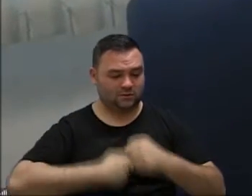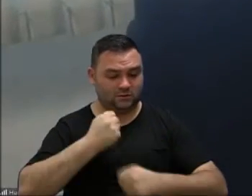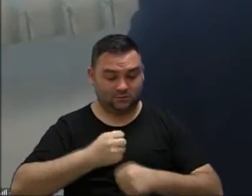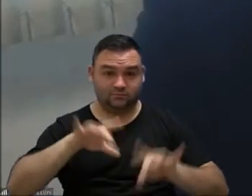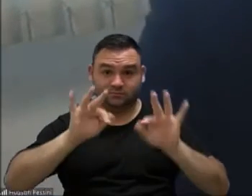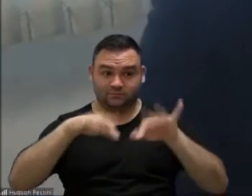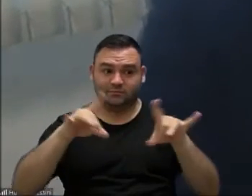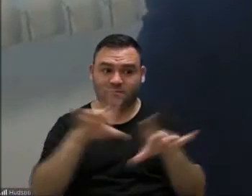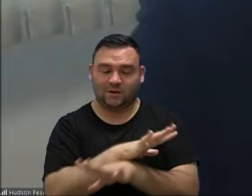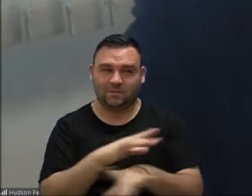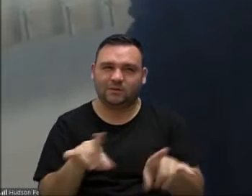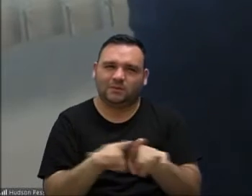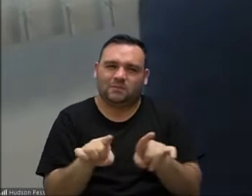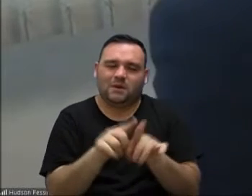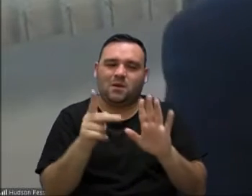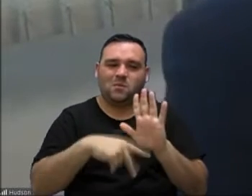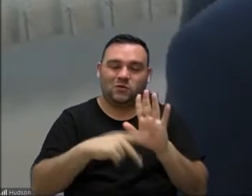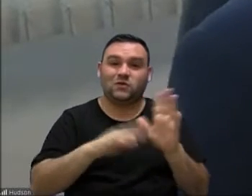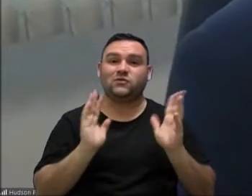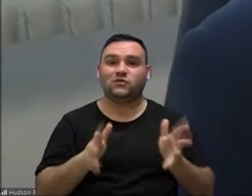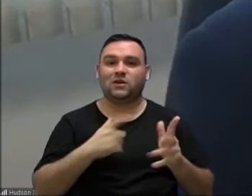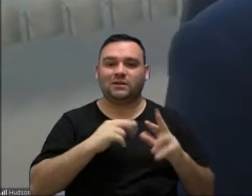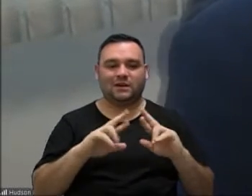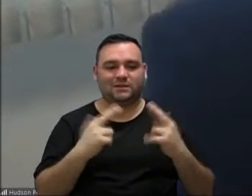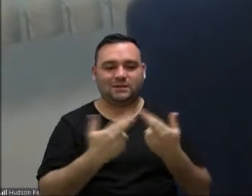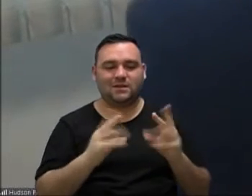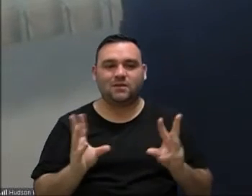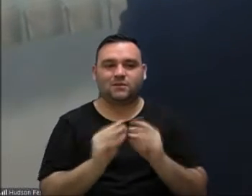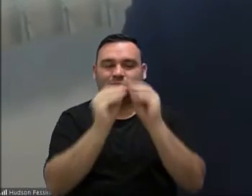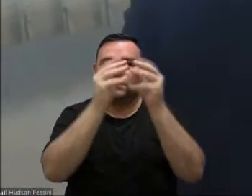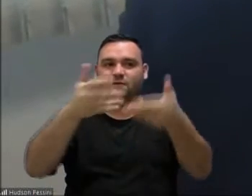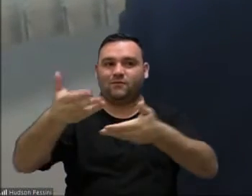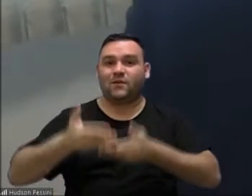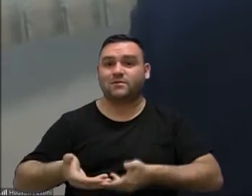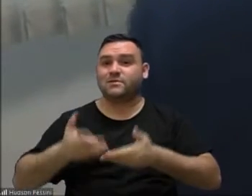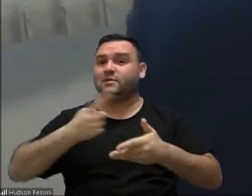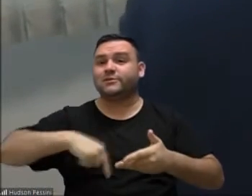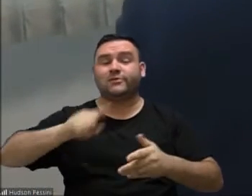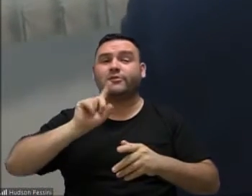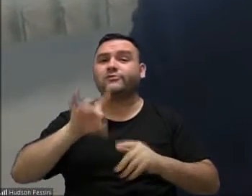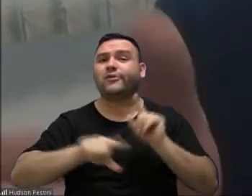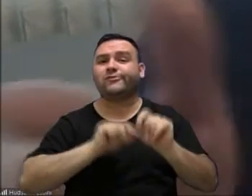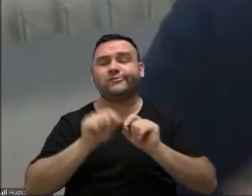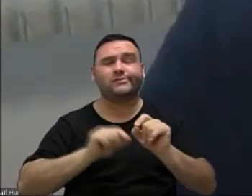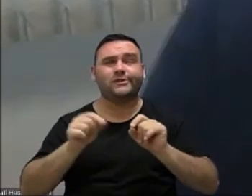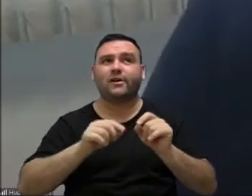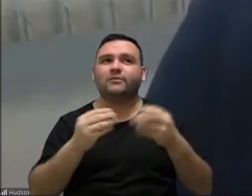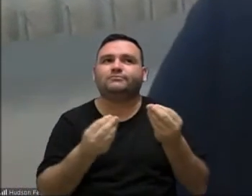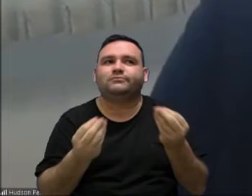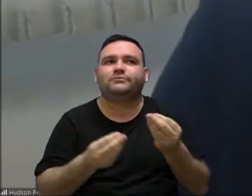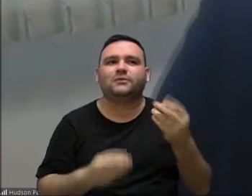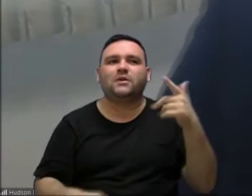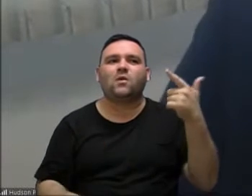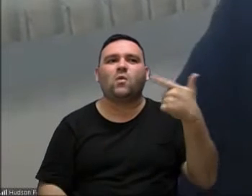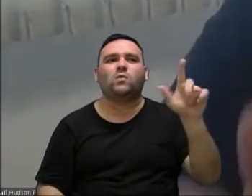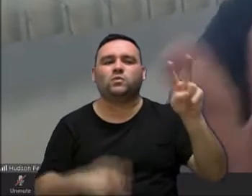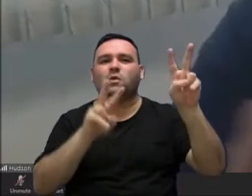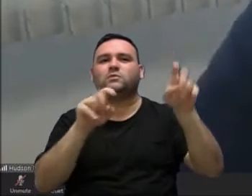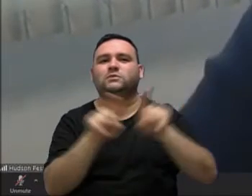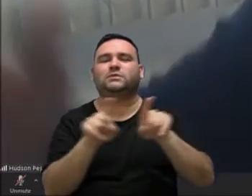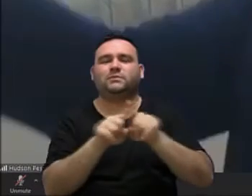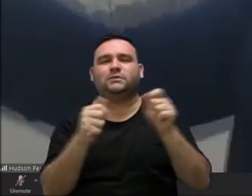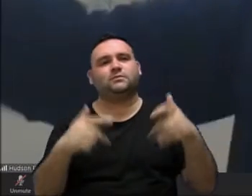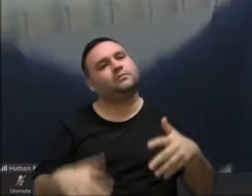acabar se esse projeto já era pra estar aqui em sessão extraordinária e a gente só vê esses negócios como há outro assunto também